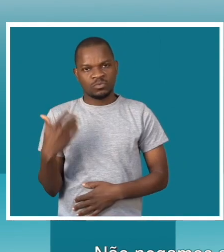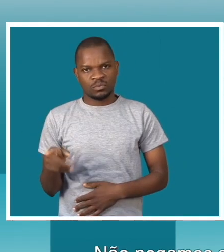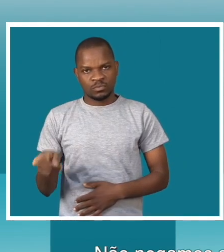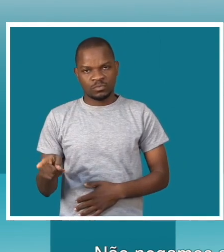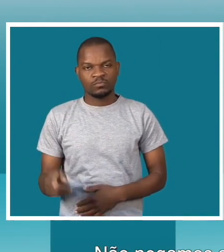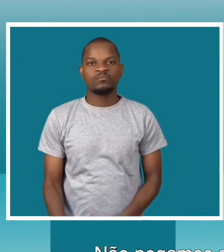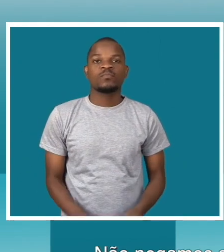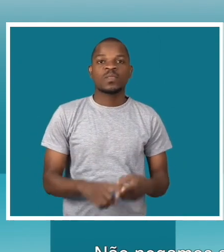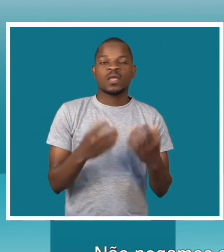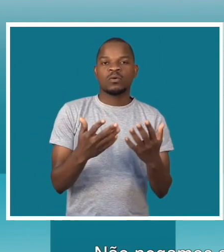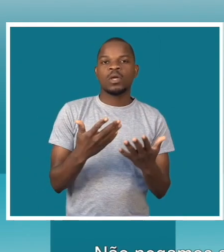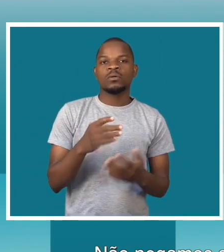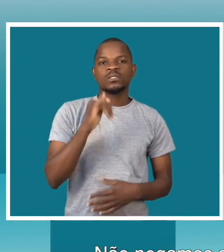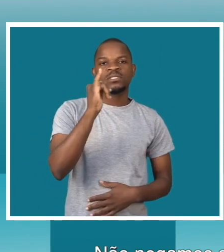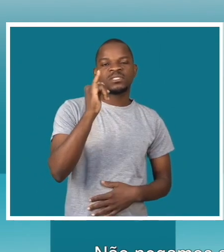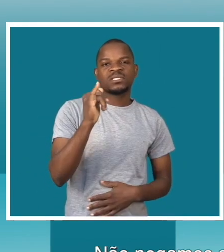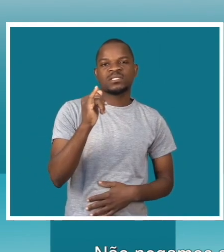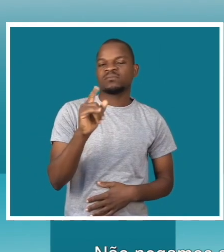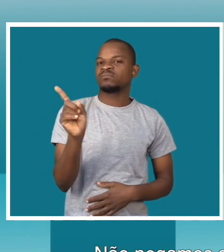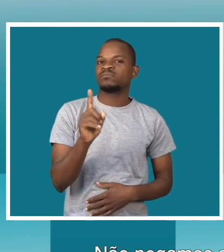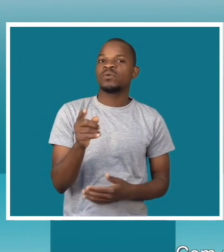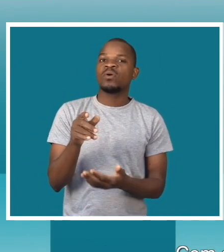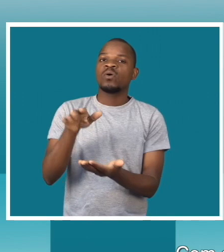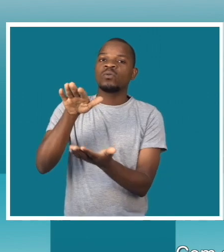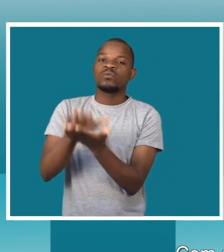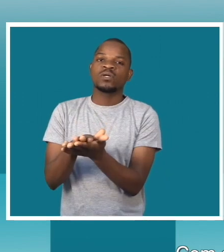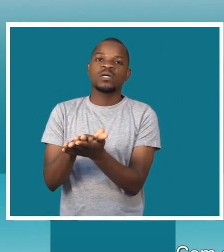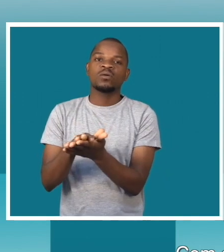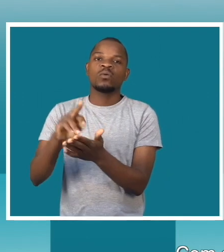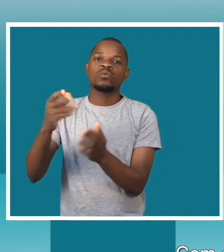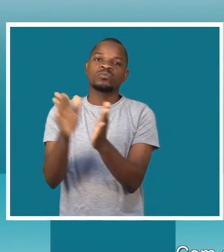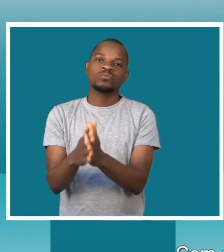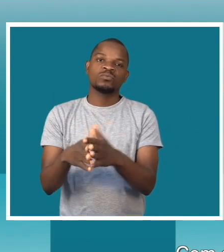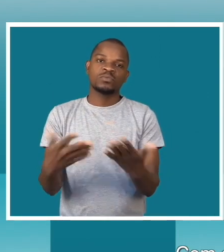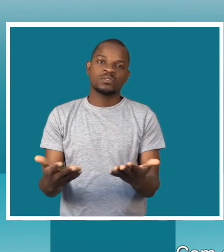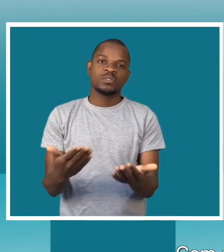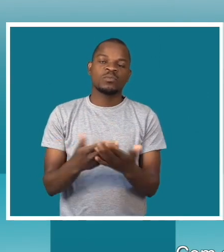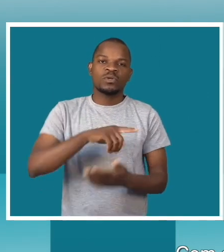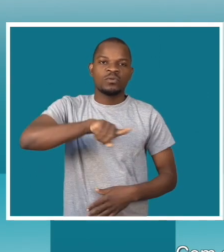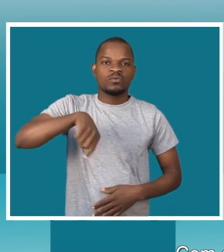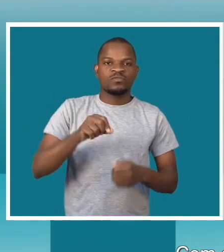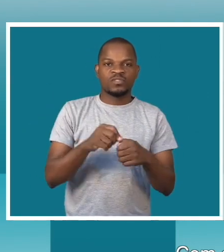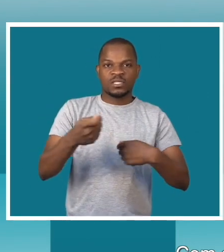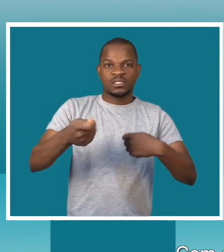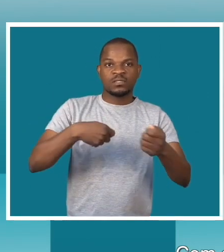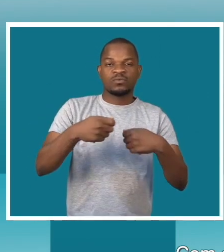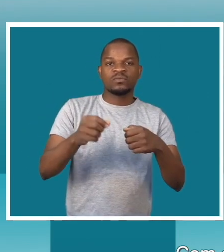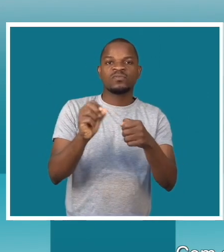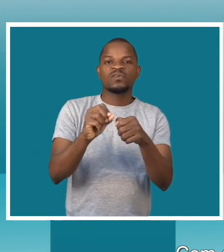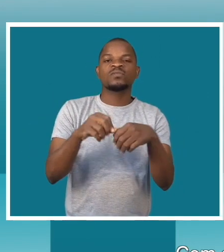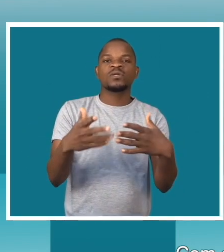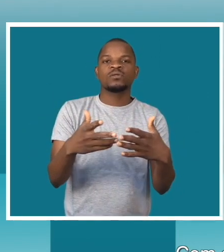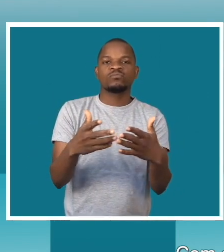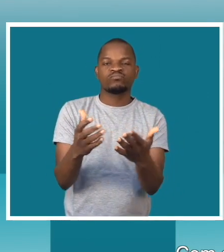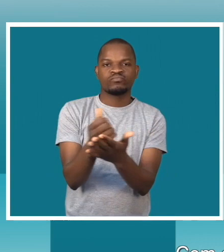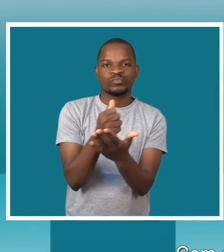estou a negar sair, mas sim, não temos para onde ir, por causa desse negócio que a gente estamos a fazer. É negócio que a gente consegue